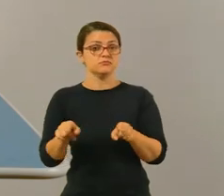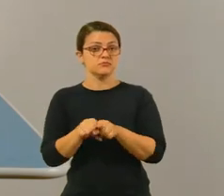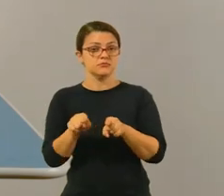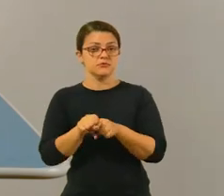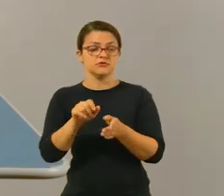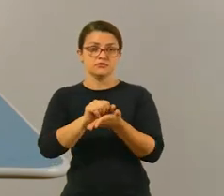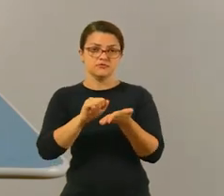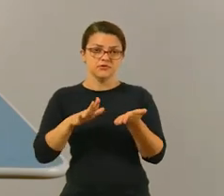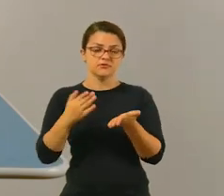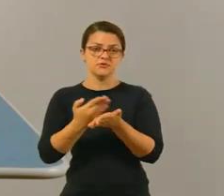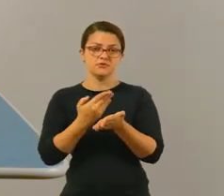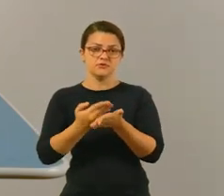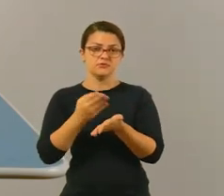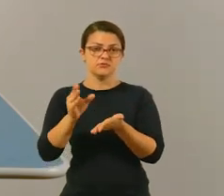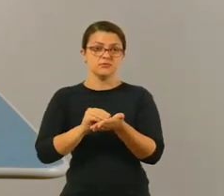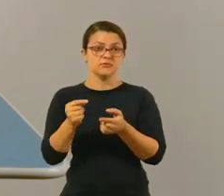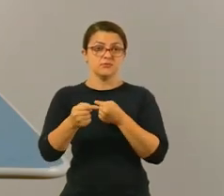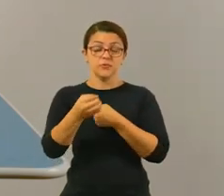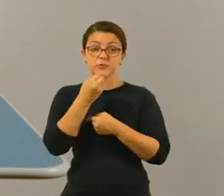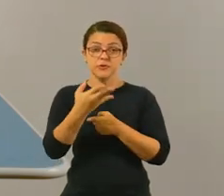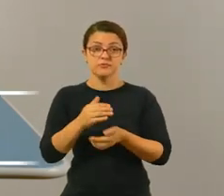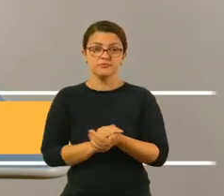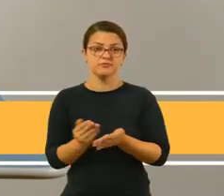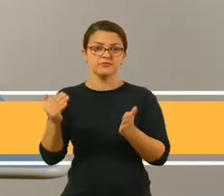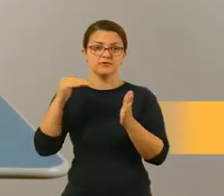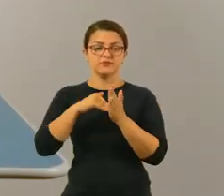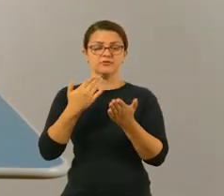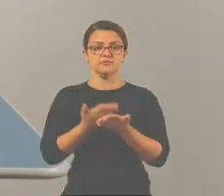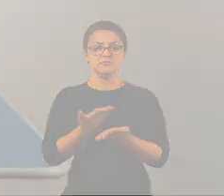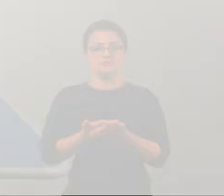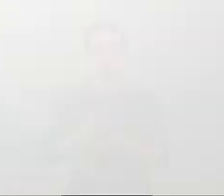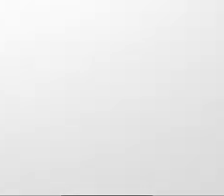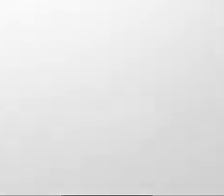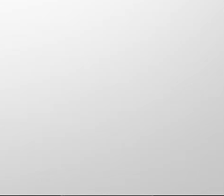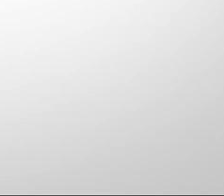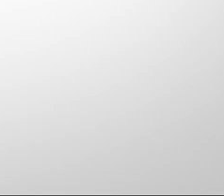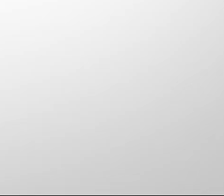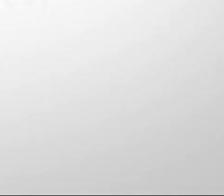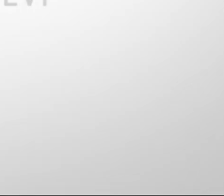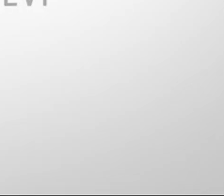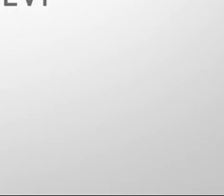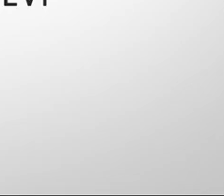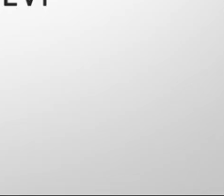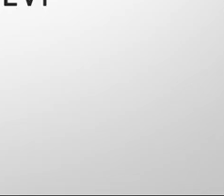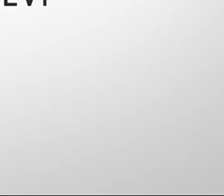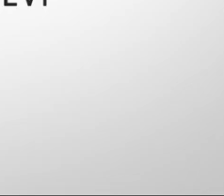fazer as atividades no caderno. Boa semana! See you next class.